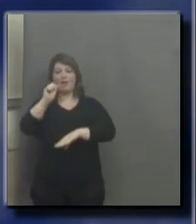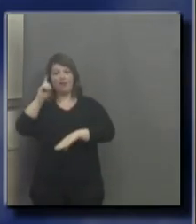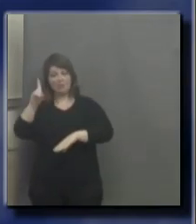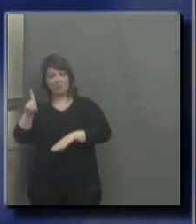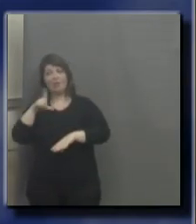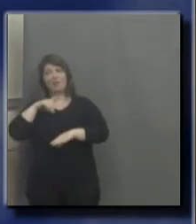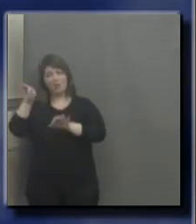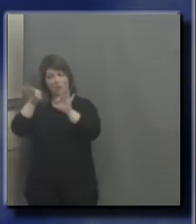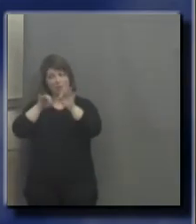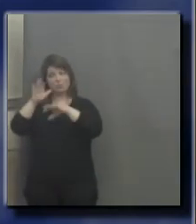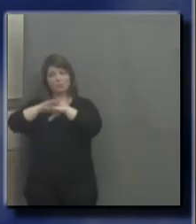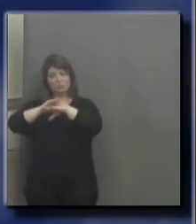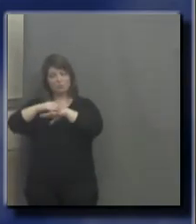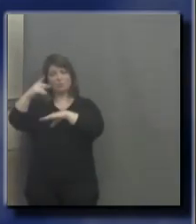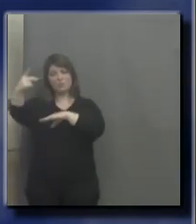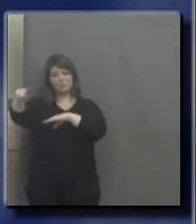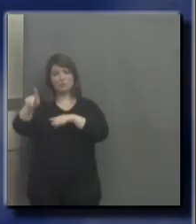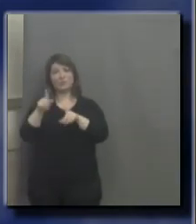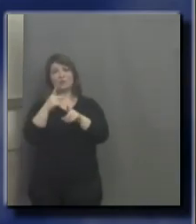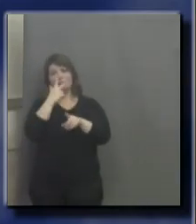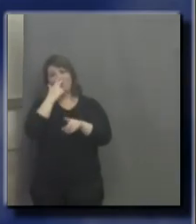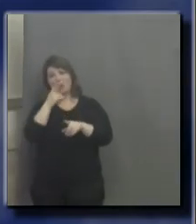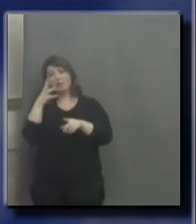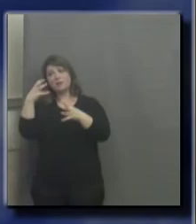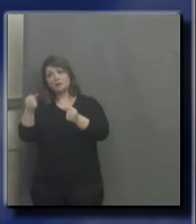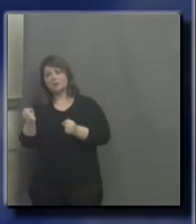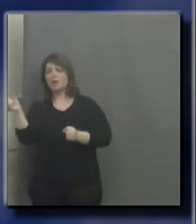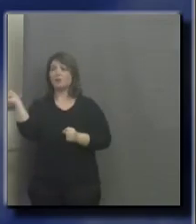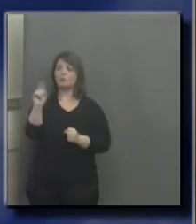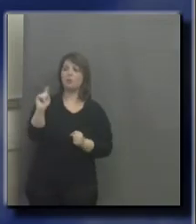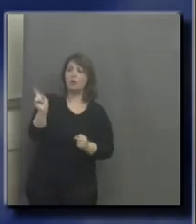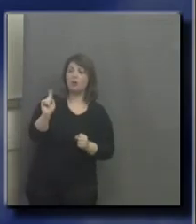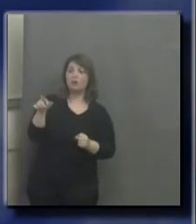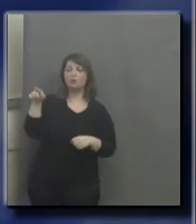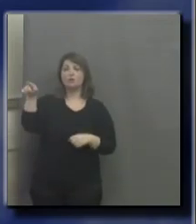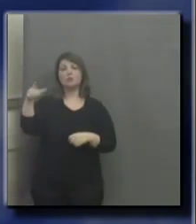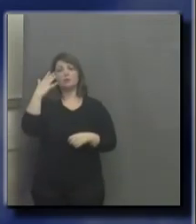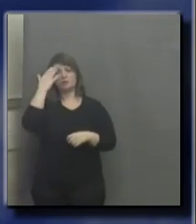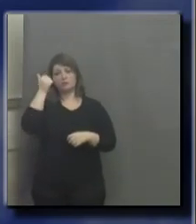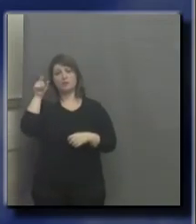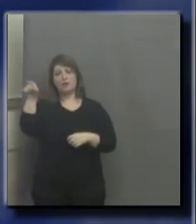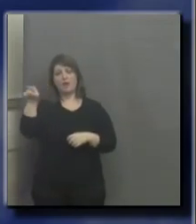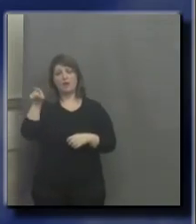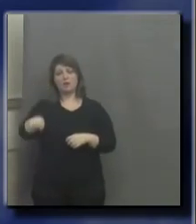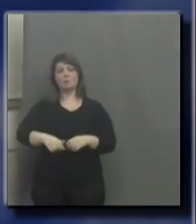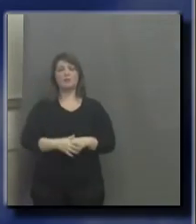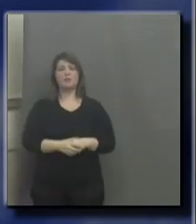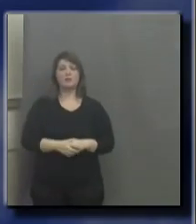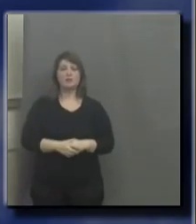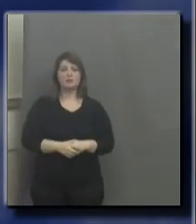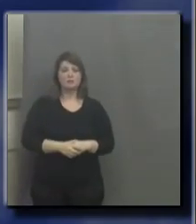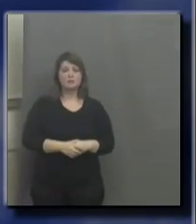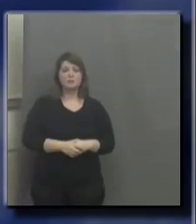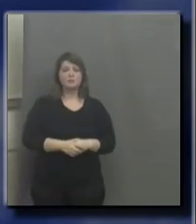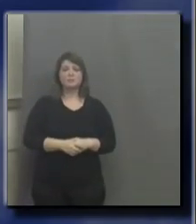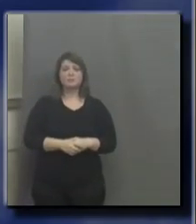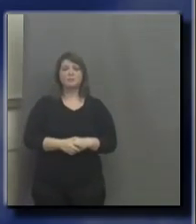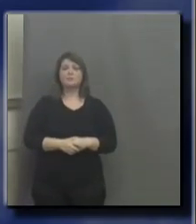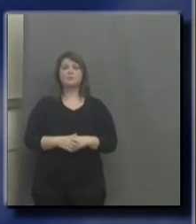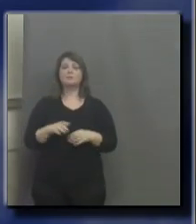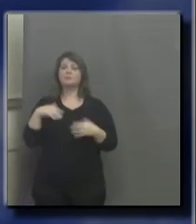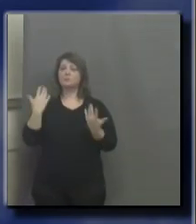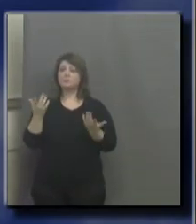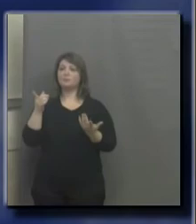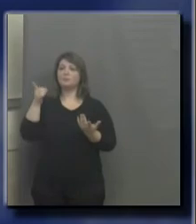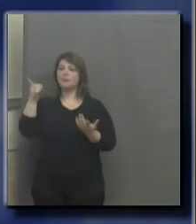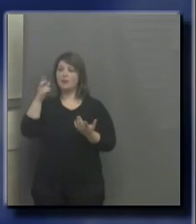né? Já que ele dá pareceres desfavoráveis a essa pretensão. E